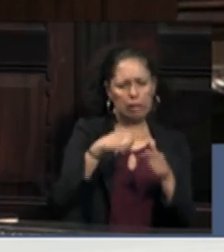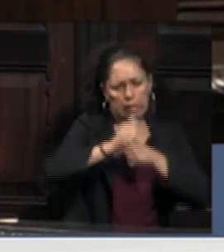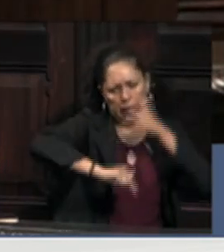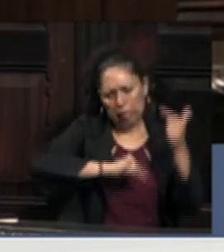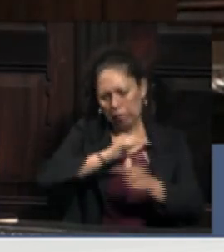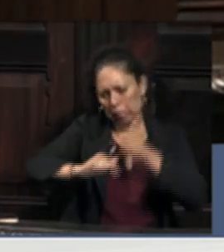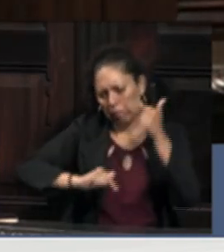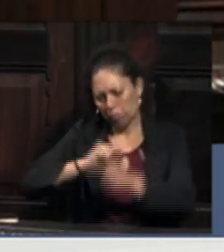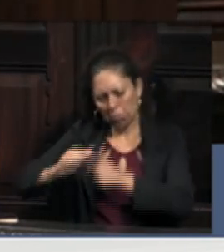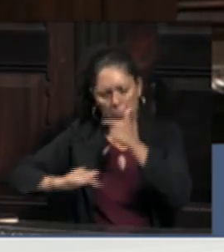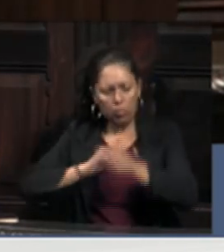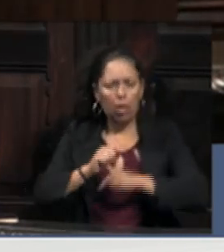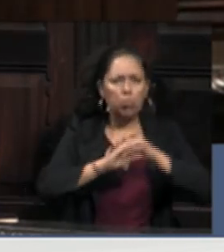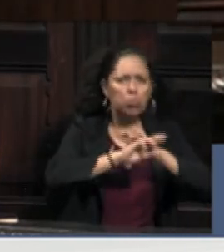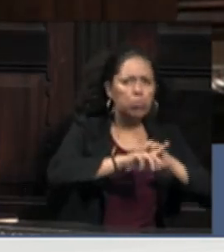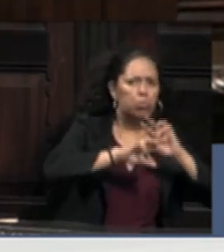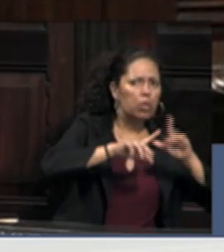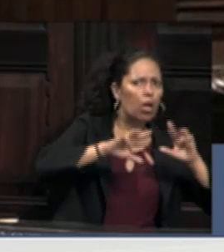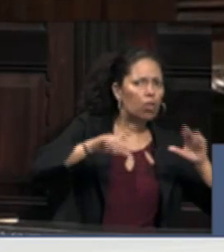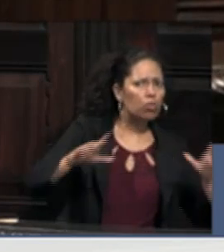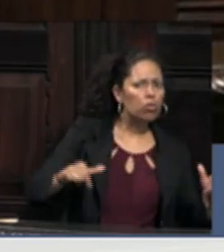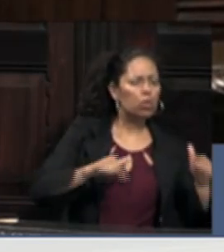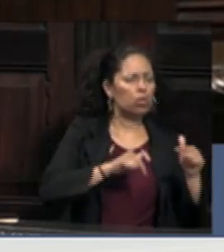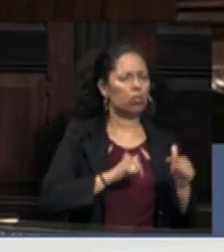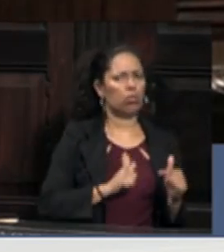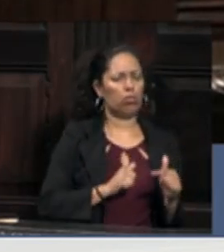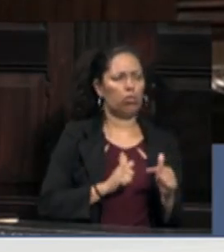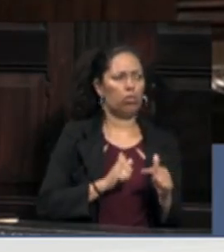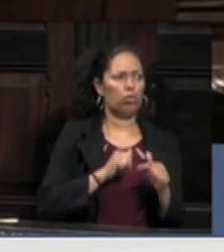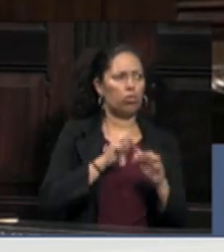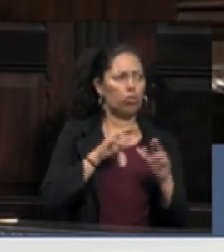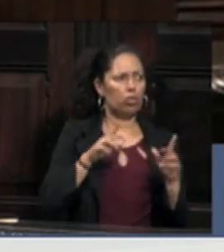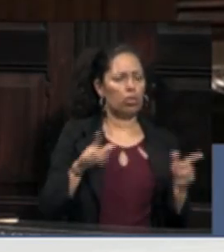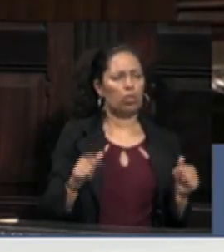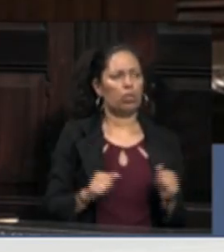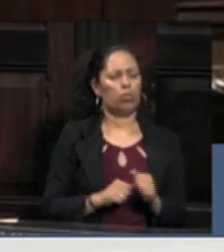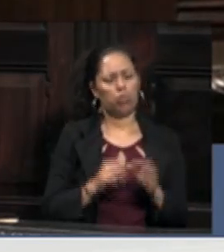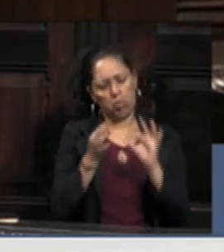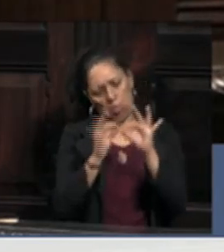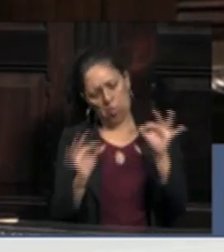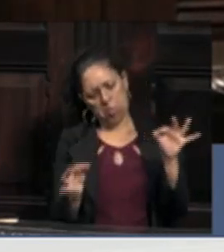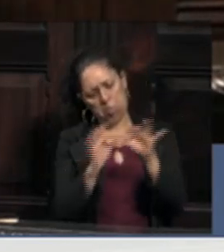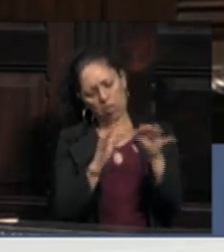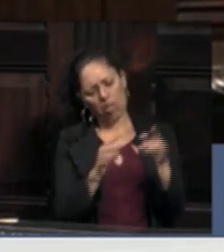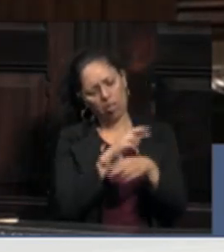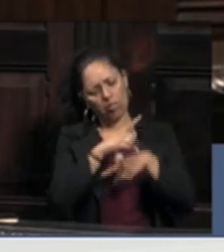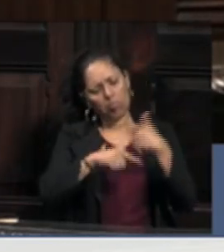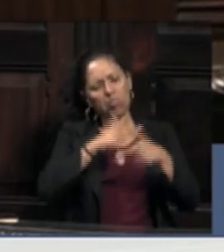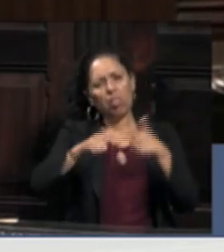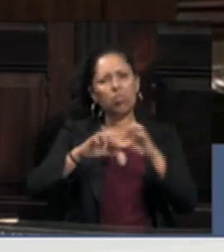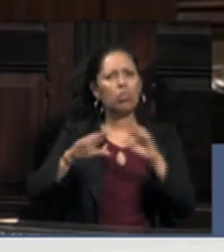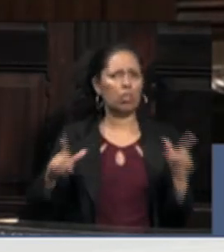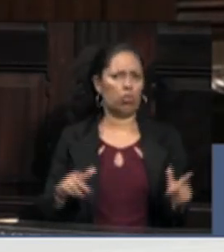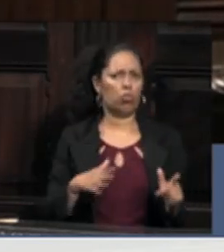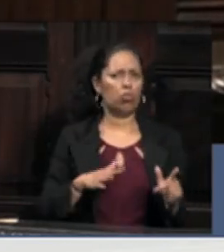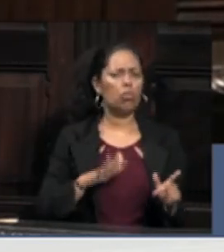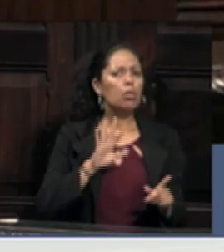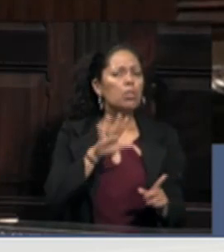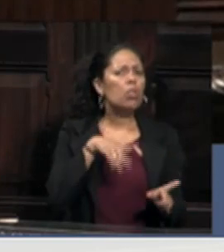junto a instituições da comunidade, enfim. Por que falo isso?